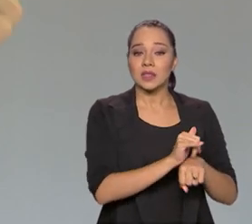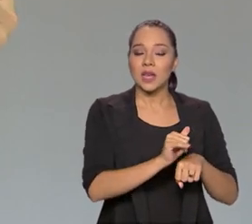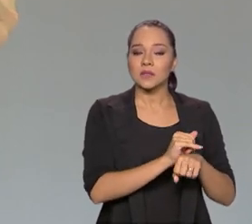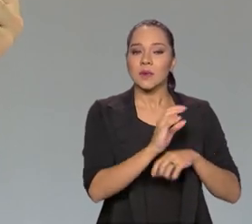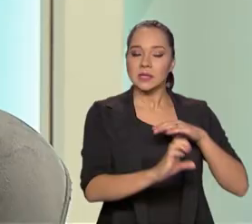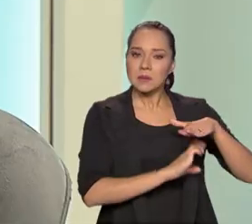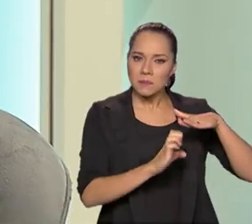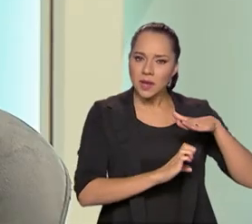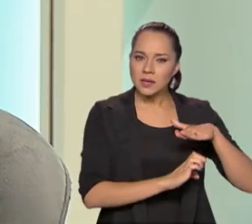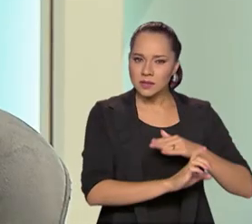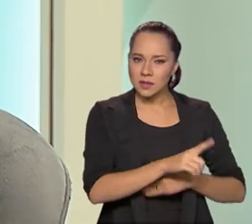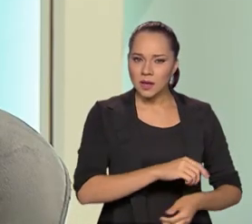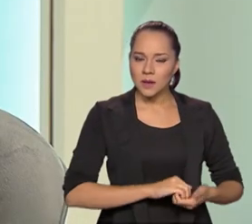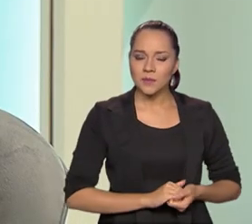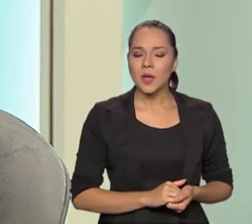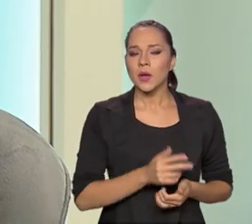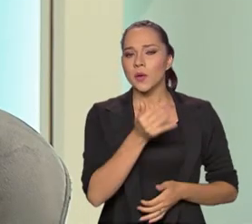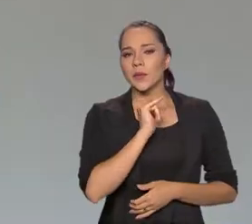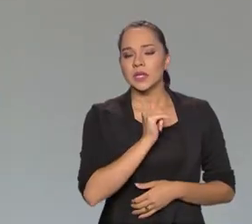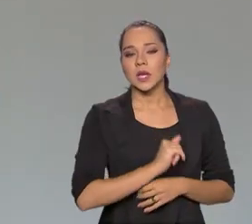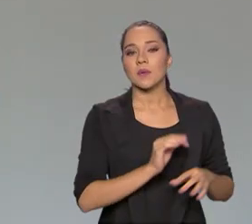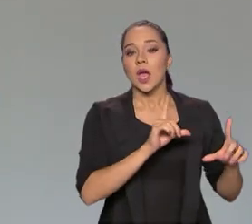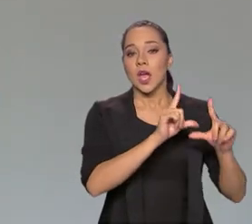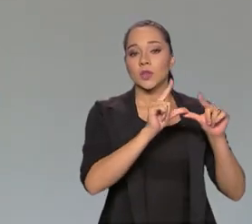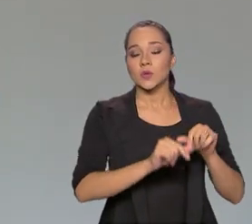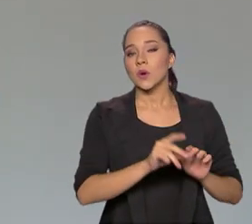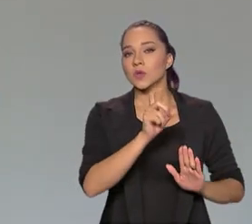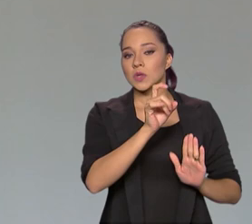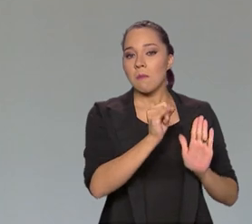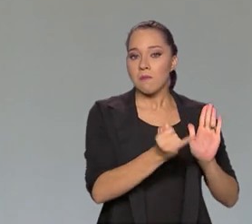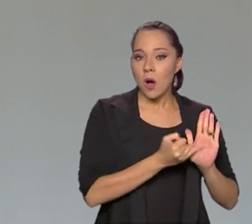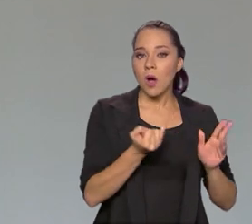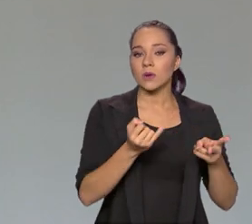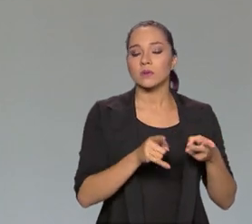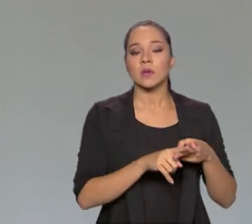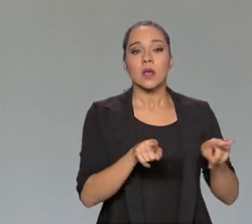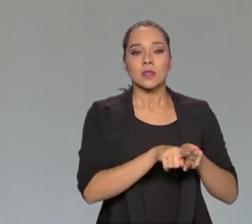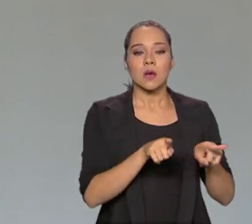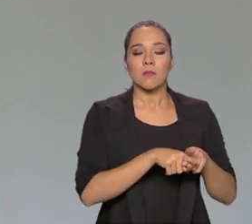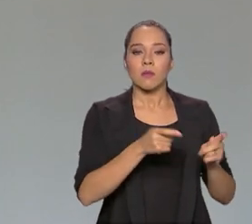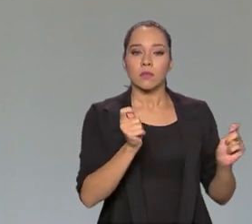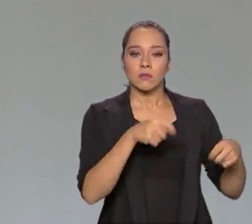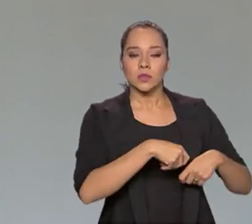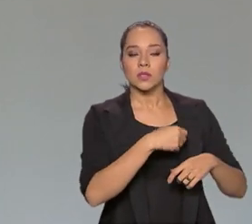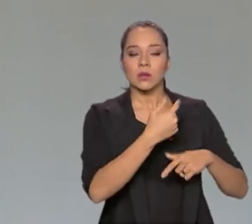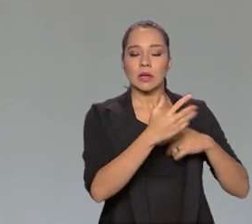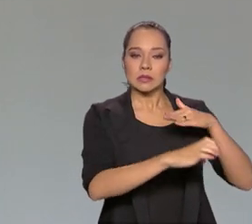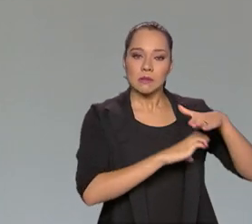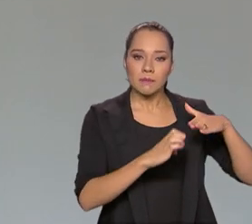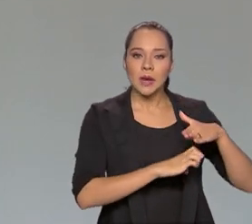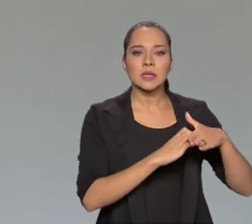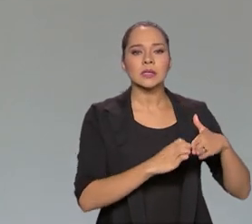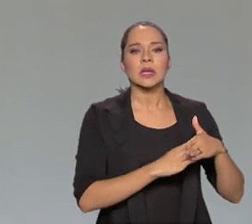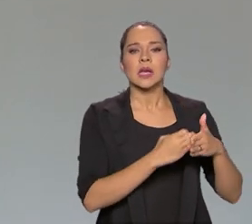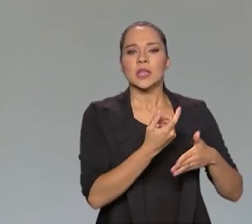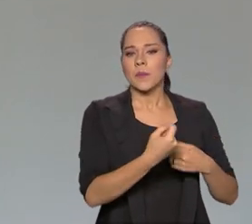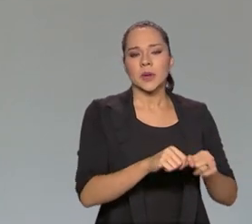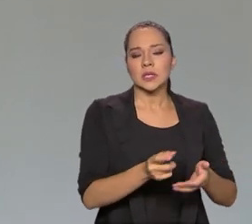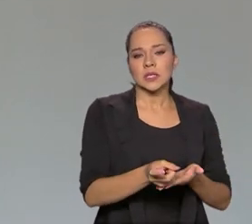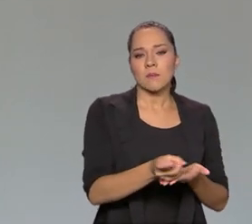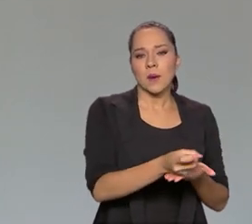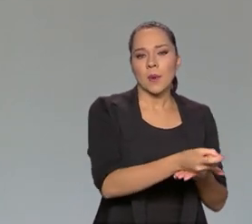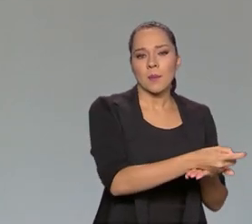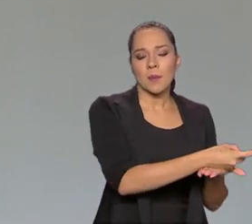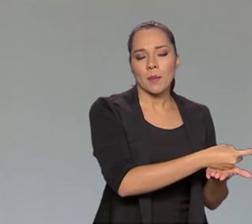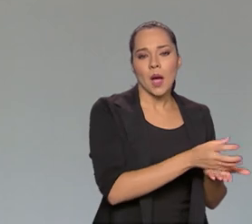as empresas, como, por exemplo, redução de impostos, como, por exemplo, permitindo que os empresários deixassem de recolher por um